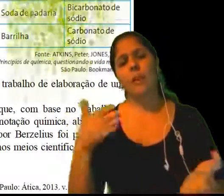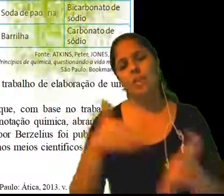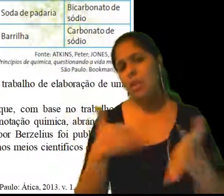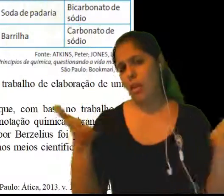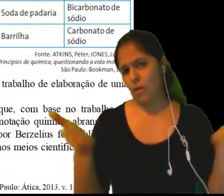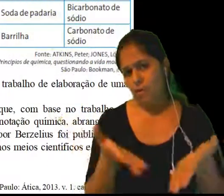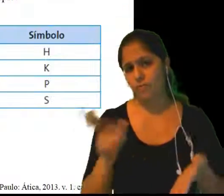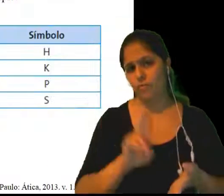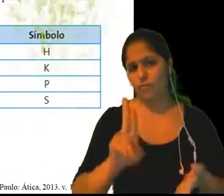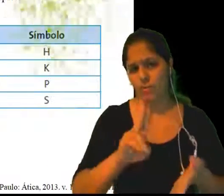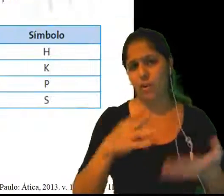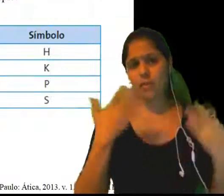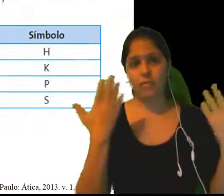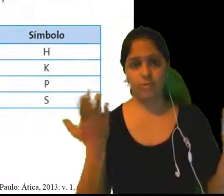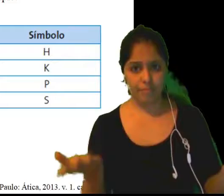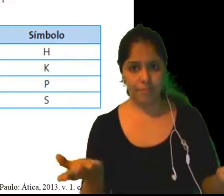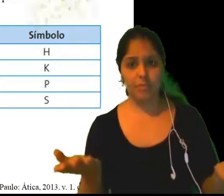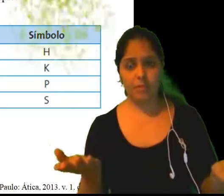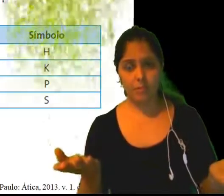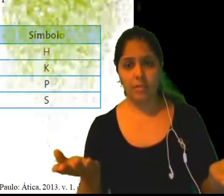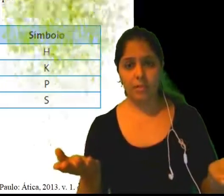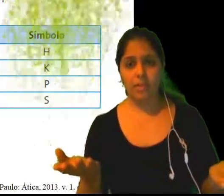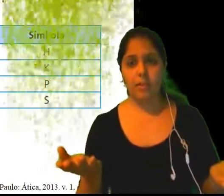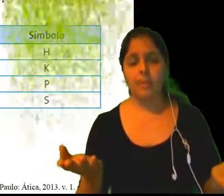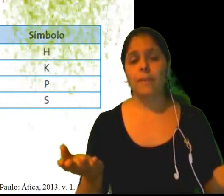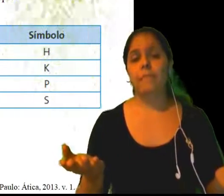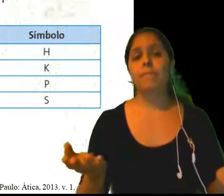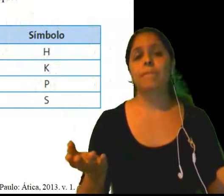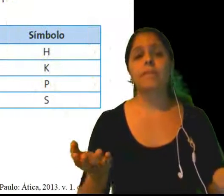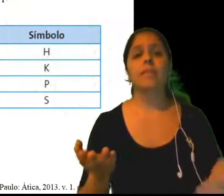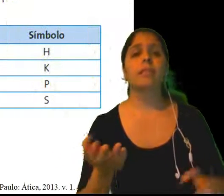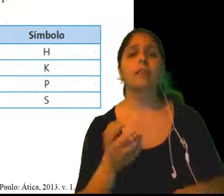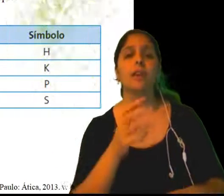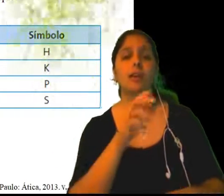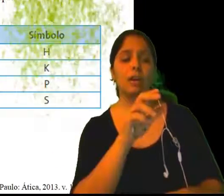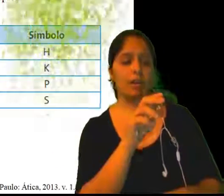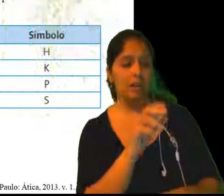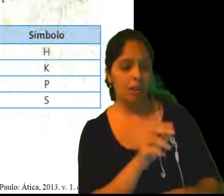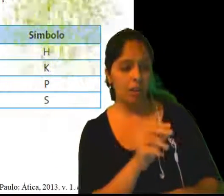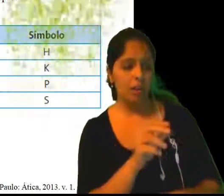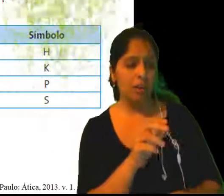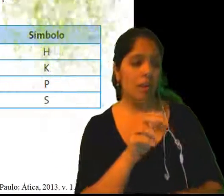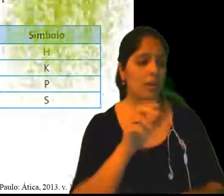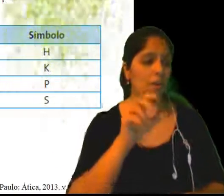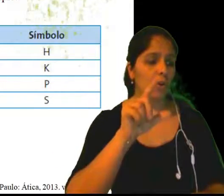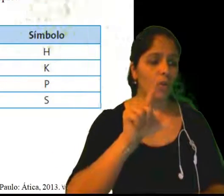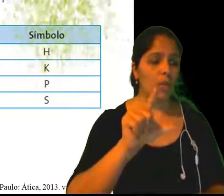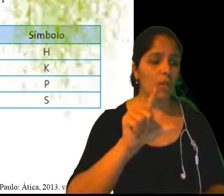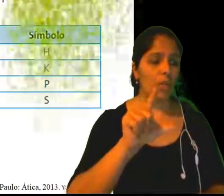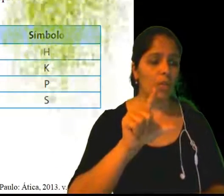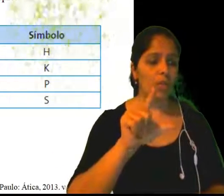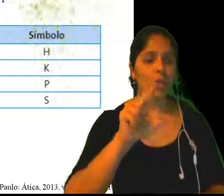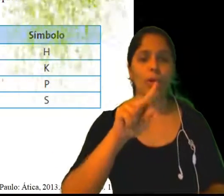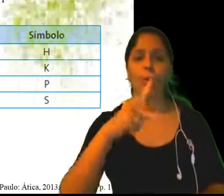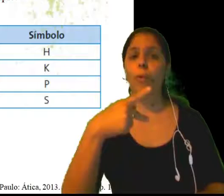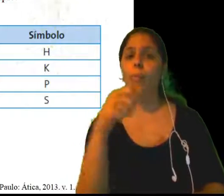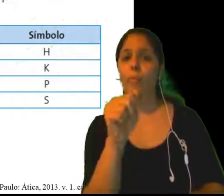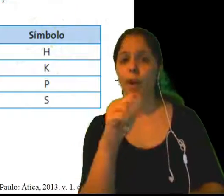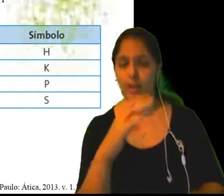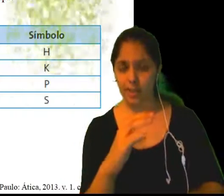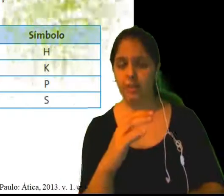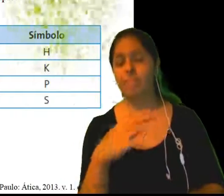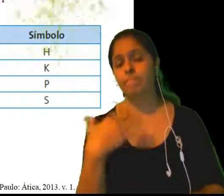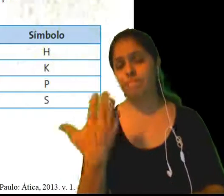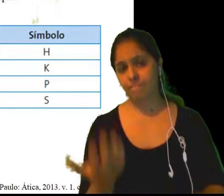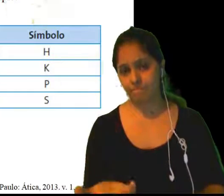científicos e é usado até hoje, já que a União Internacional de Química Pura e Aplicada, conhecida